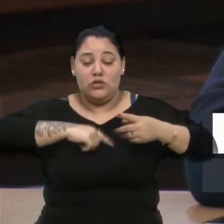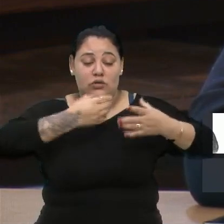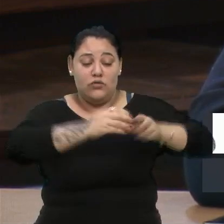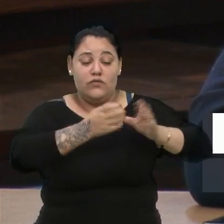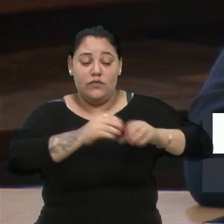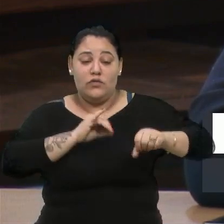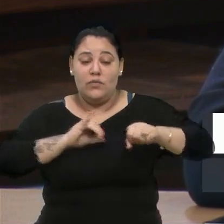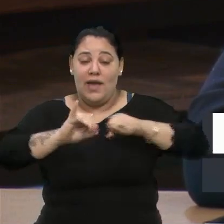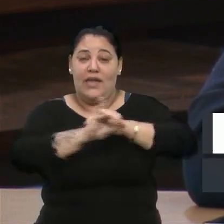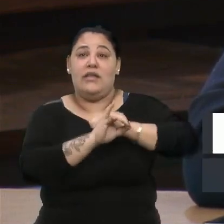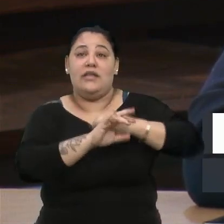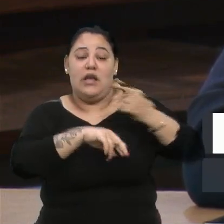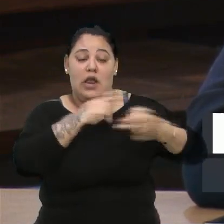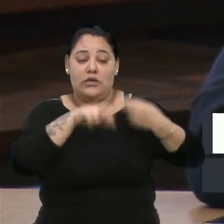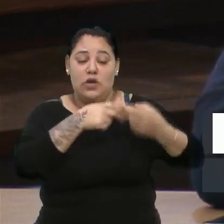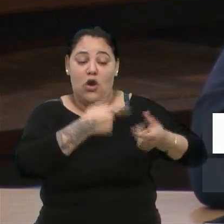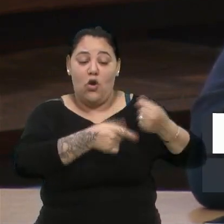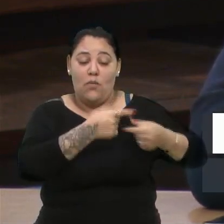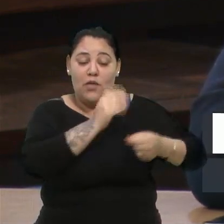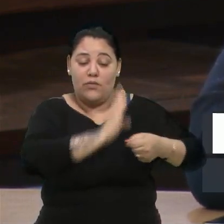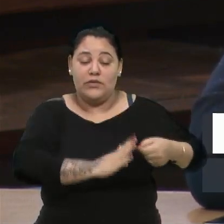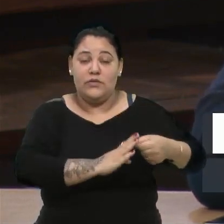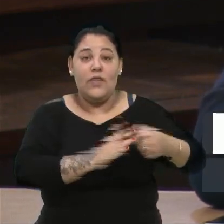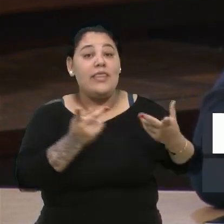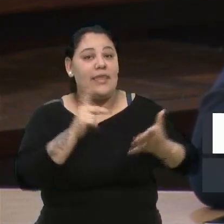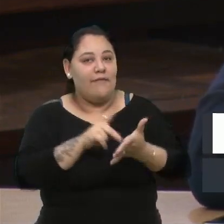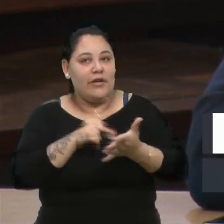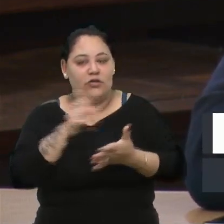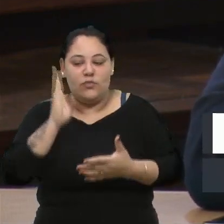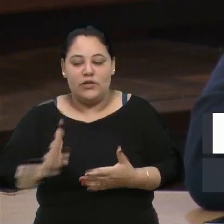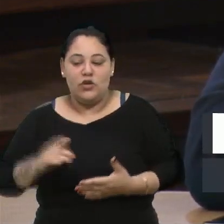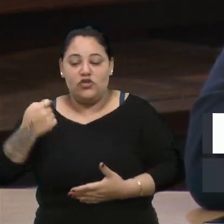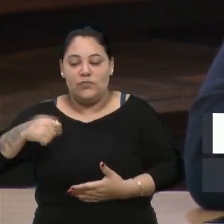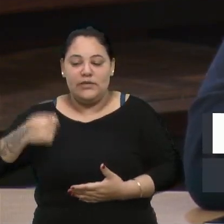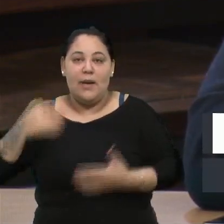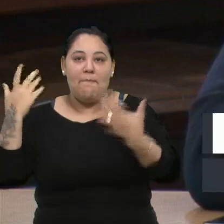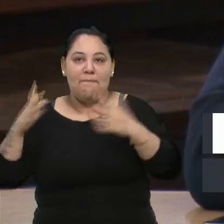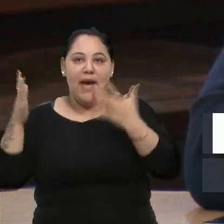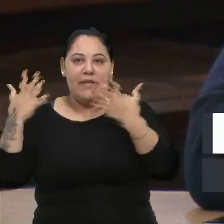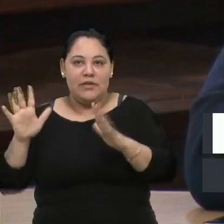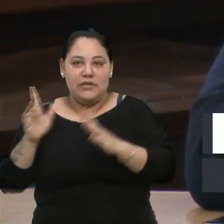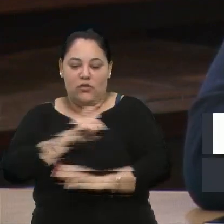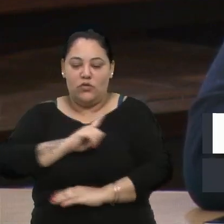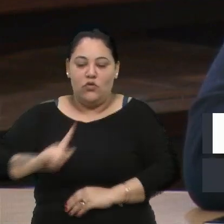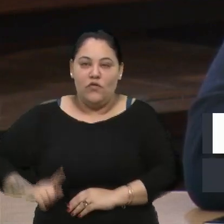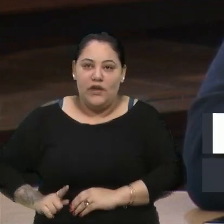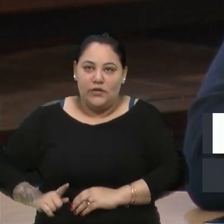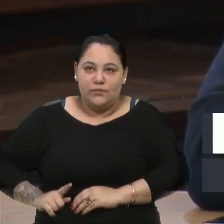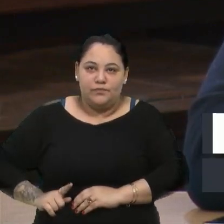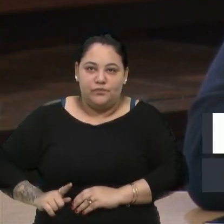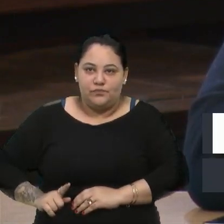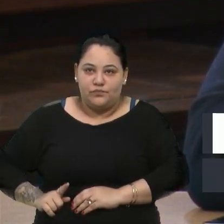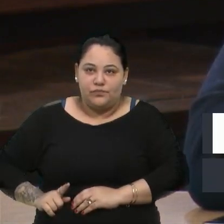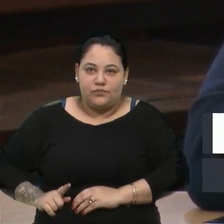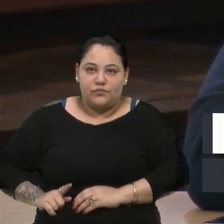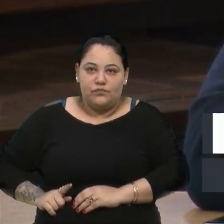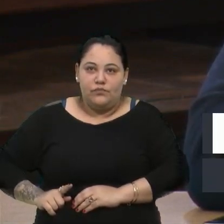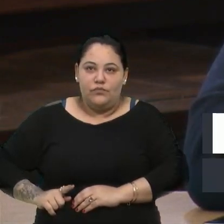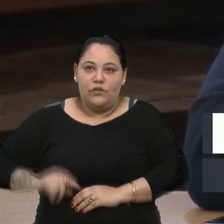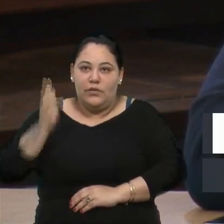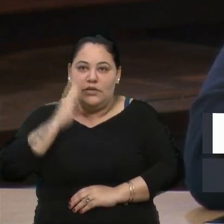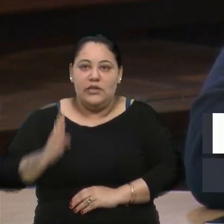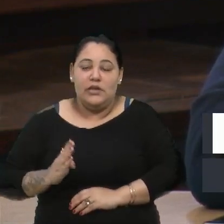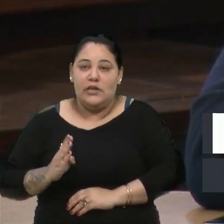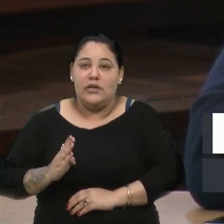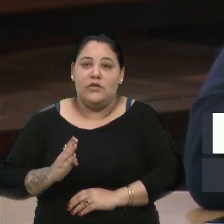relações econômicas do Brasil... Aliás, o Brasil, nós temos que parabenizar, o governo brasileiro chegou nesse momento no Egito, um avião com